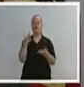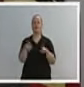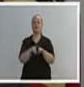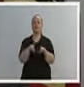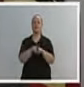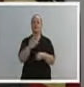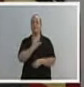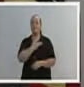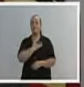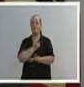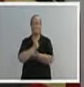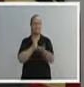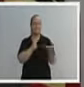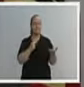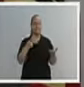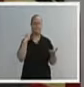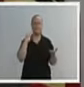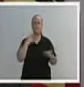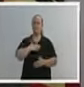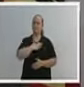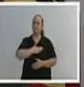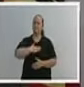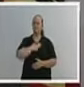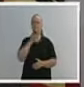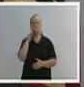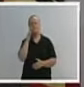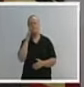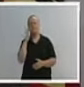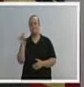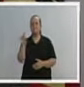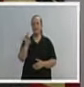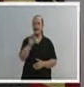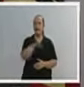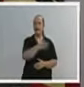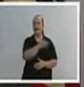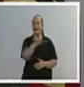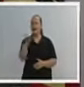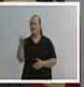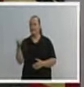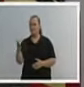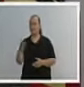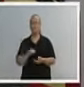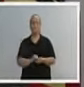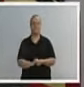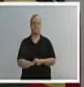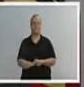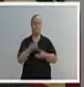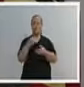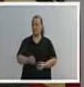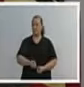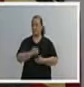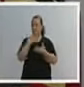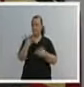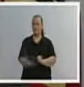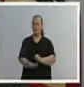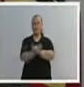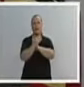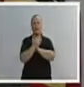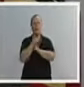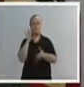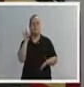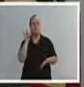um prazer estar aqui, poder ouvir a cada um de vocês pronunciamentos que enriquecem com certeza essa casa e que